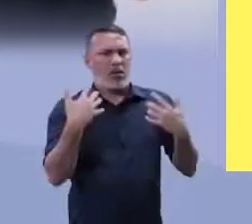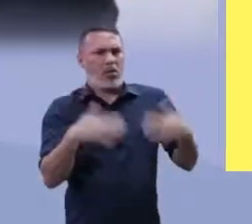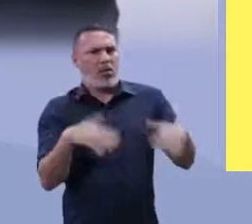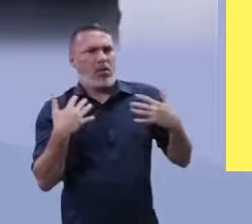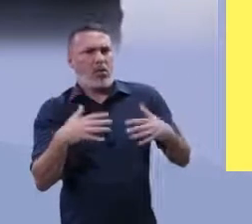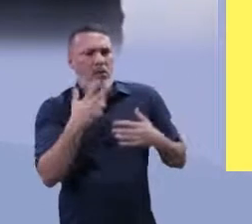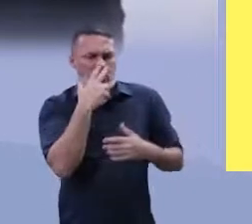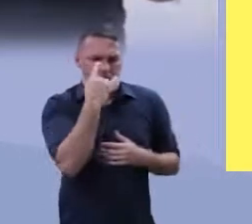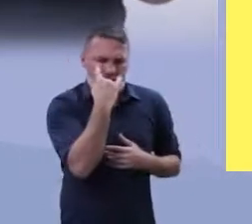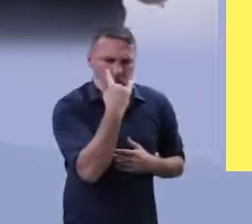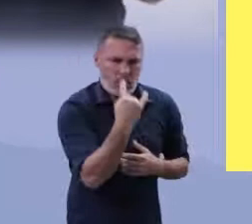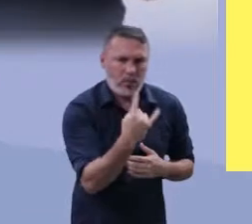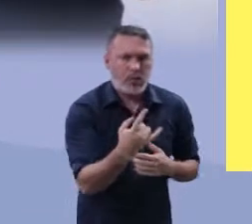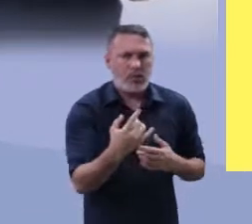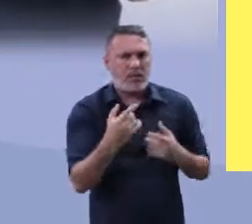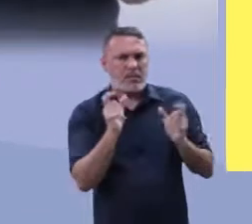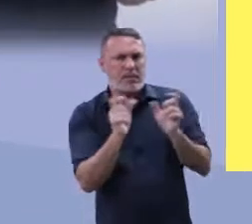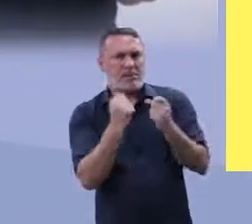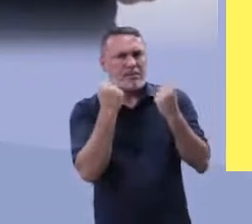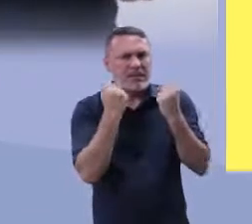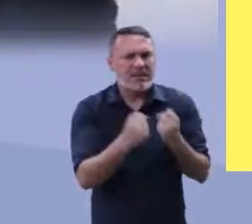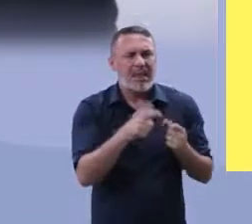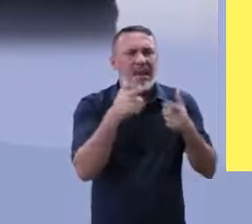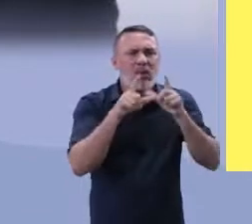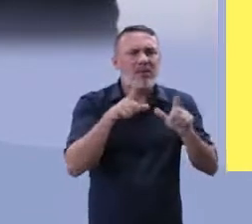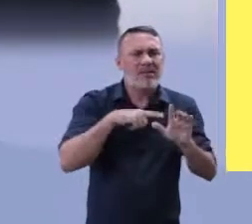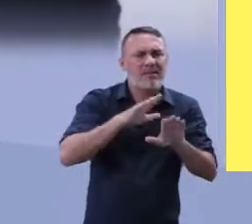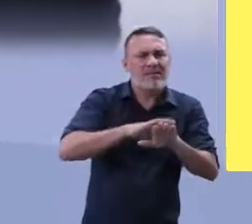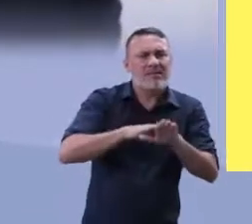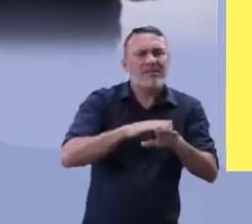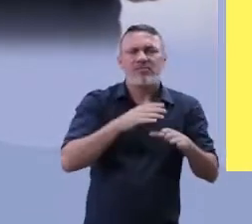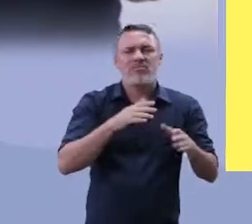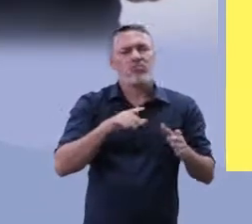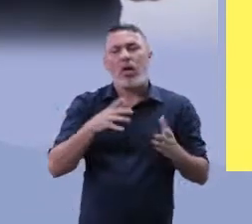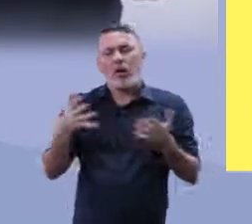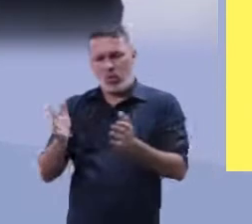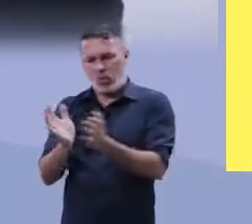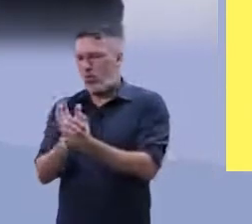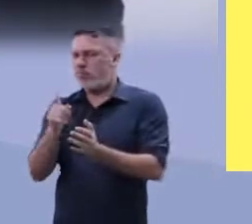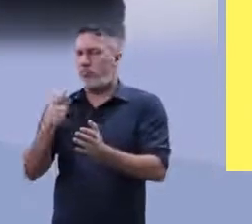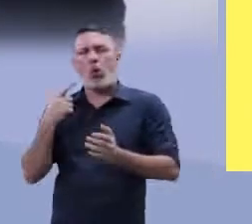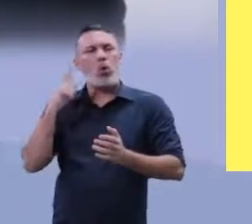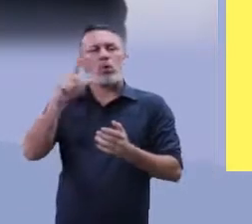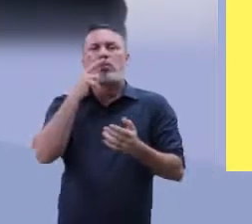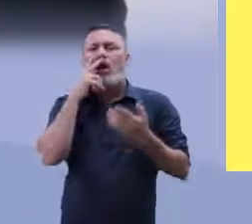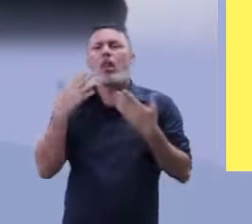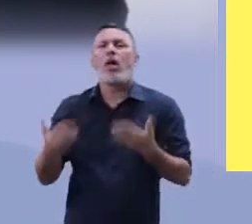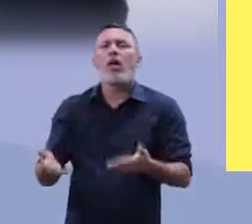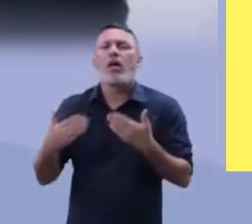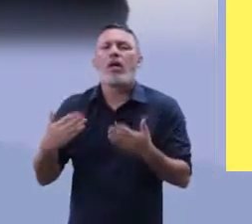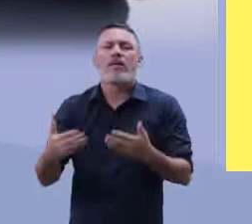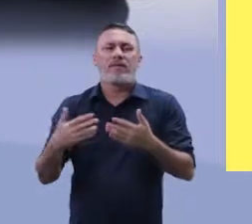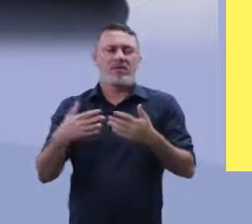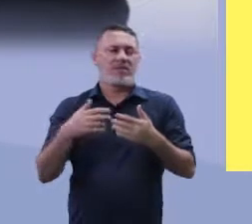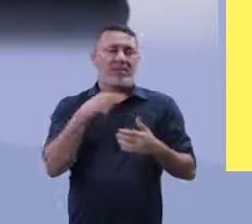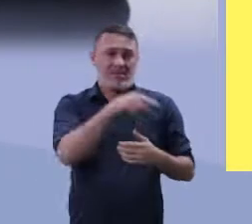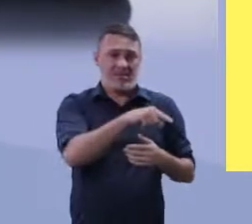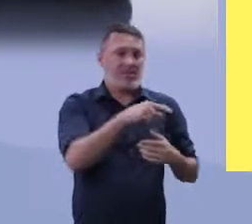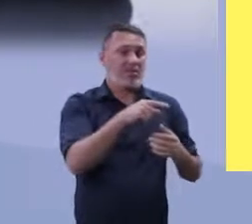difíceis, exuberantes, cheias de linguagem toda